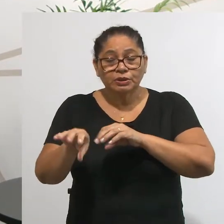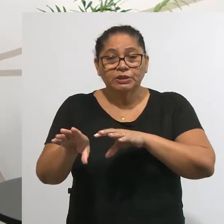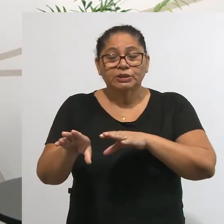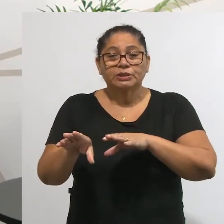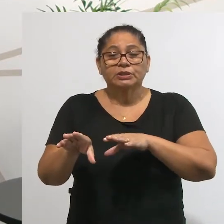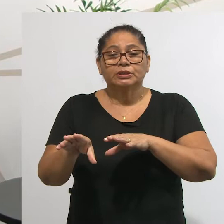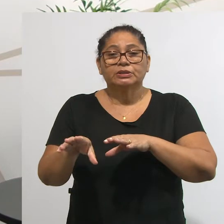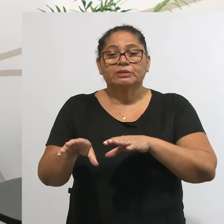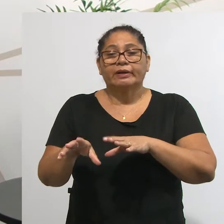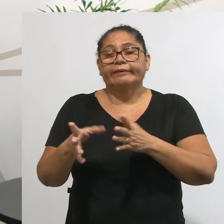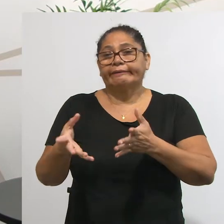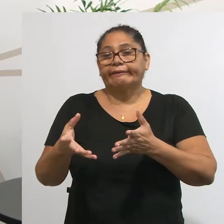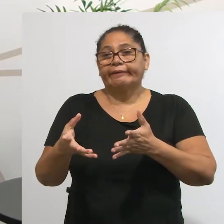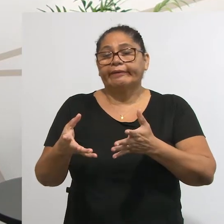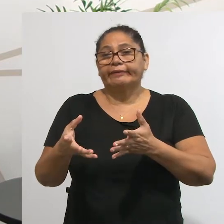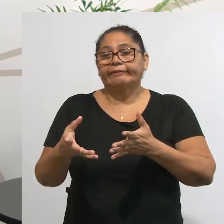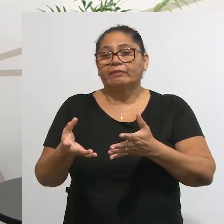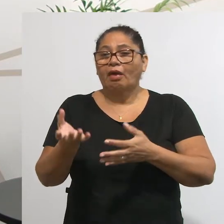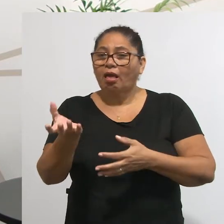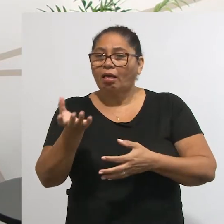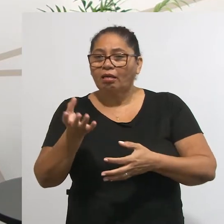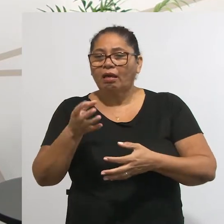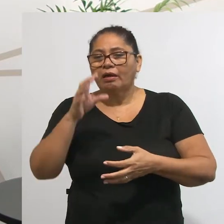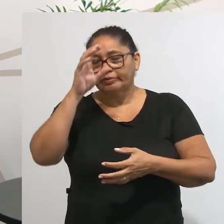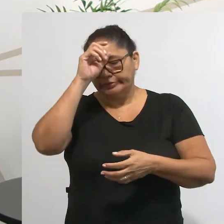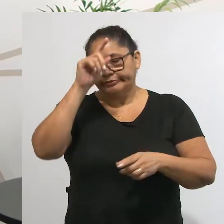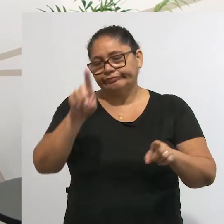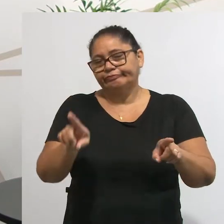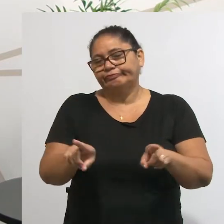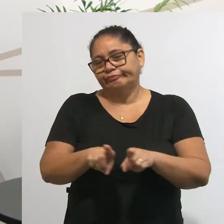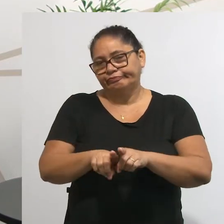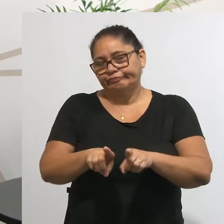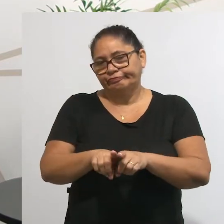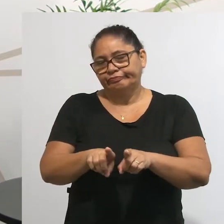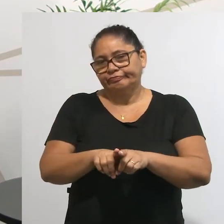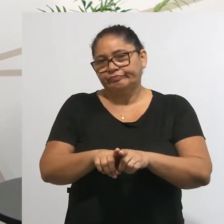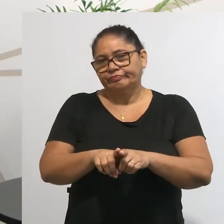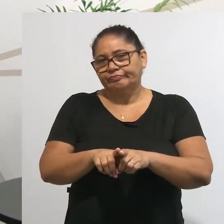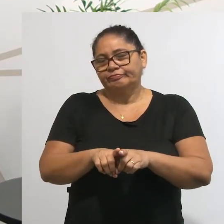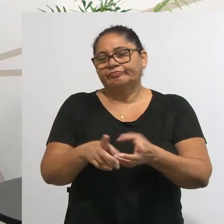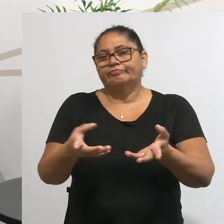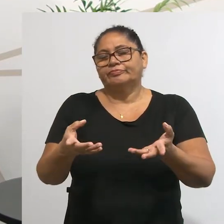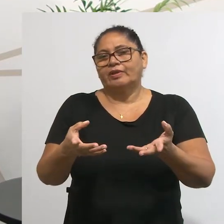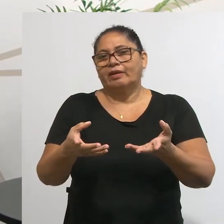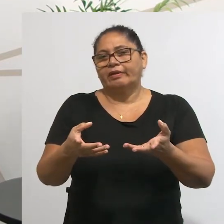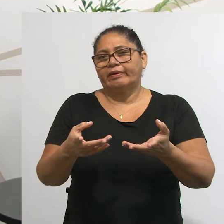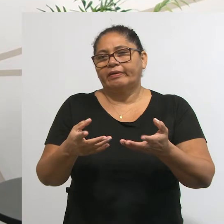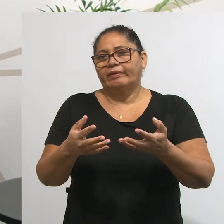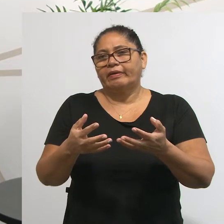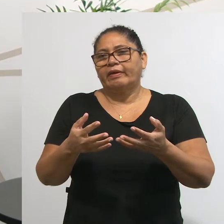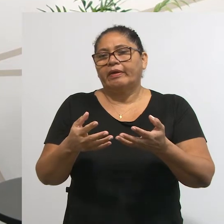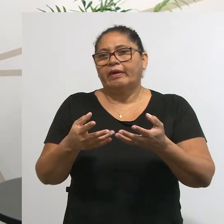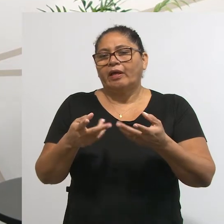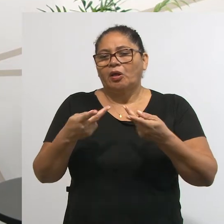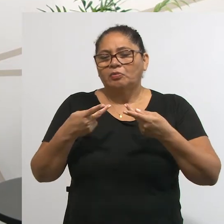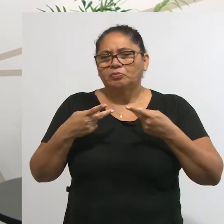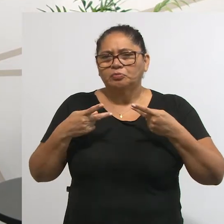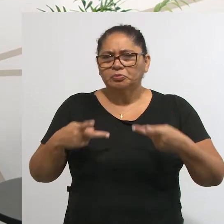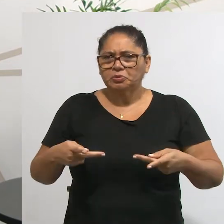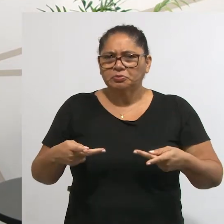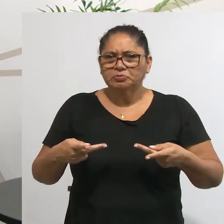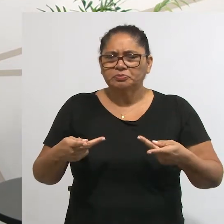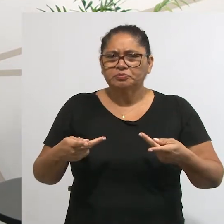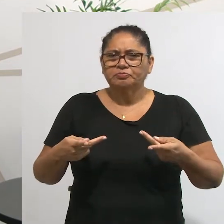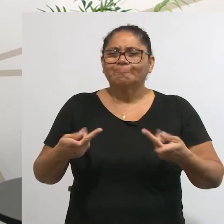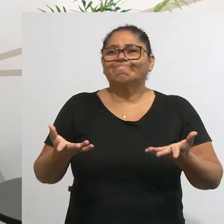é aquele que tem disposição de aprender. Então, a humildade está com base nesse processo de